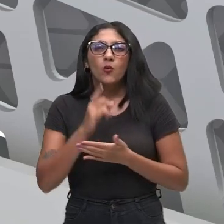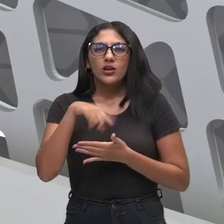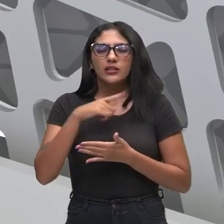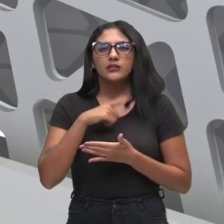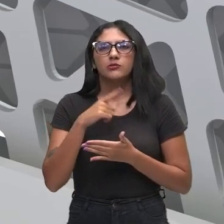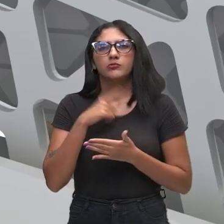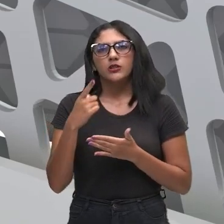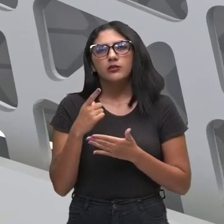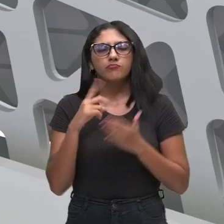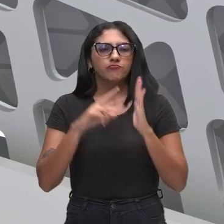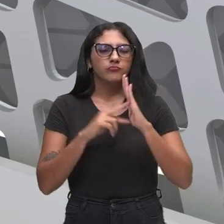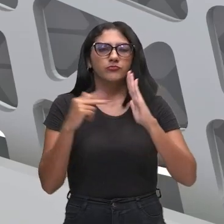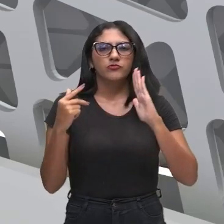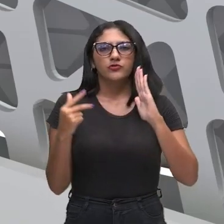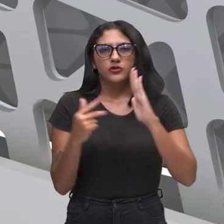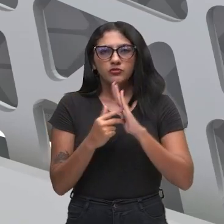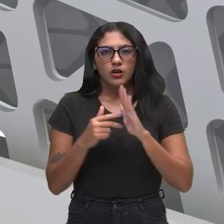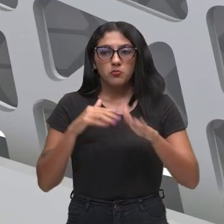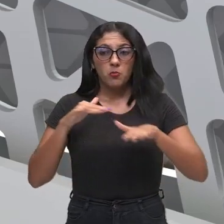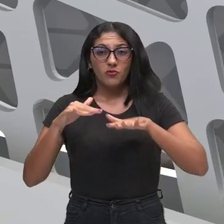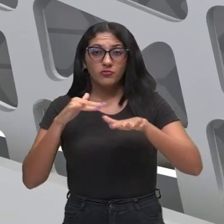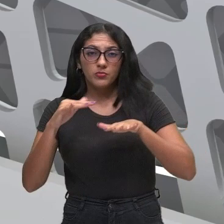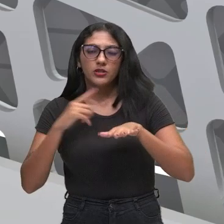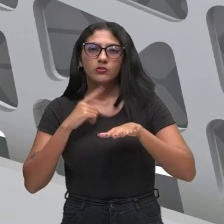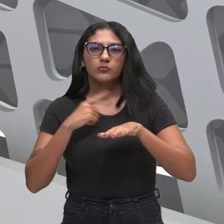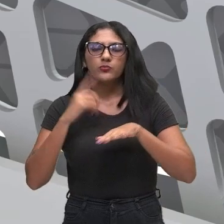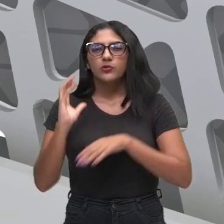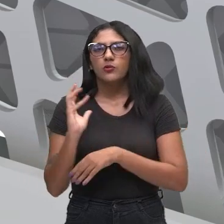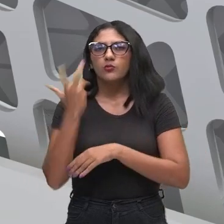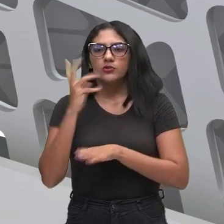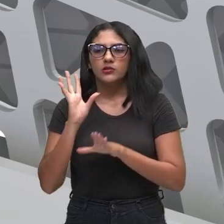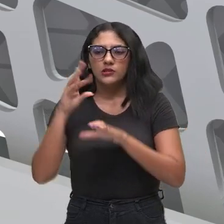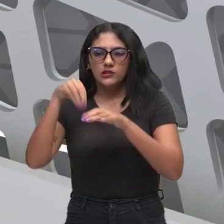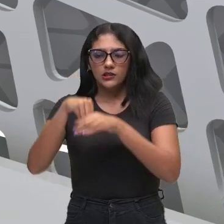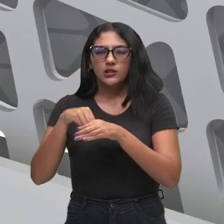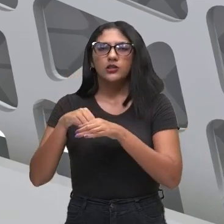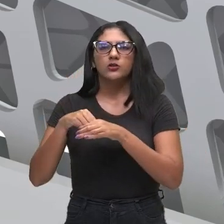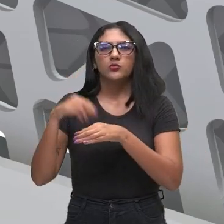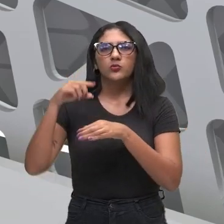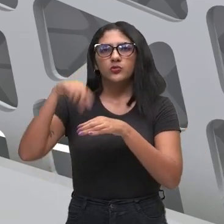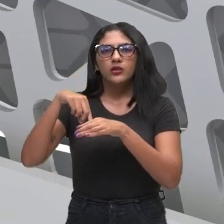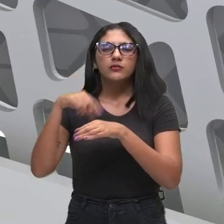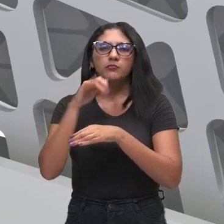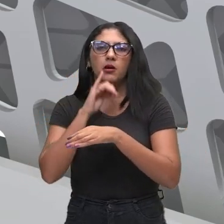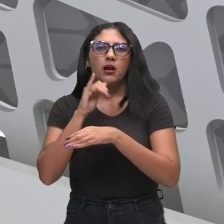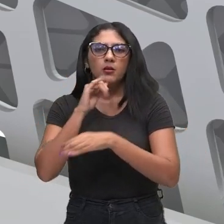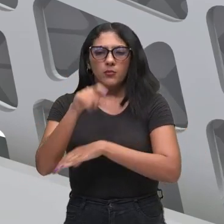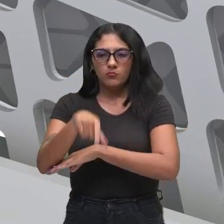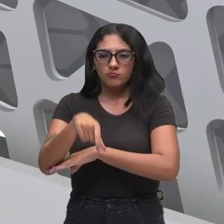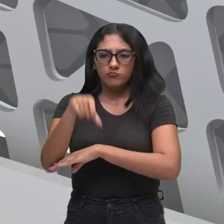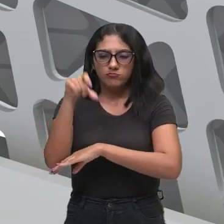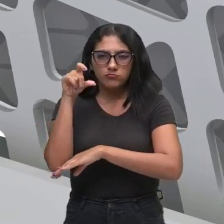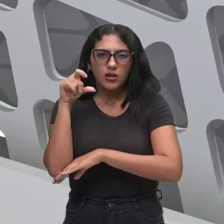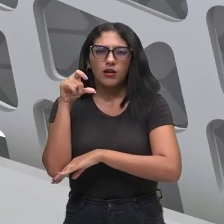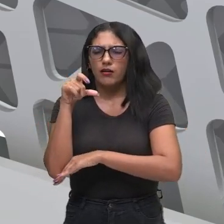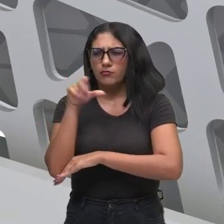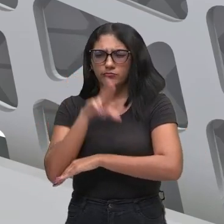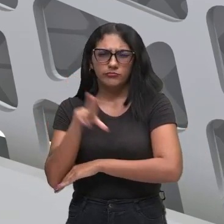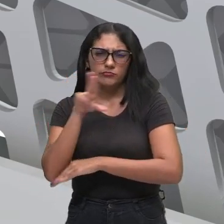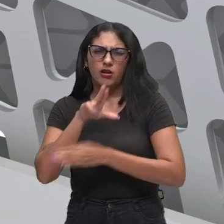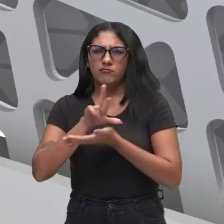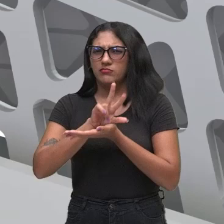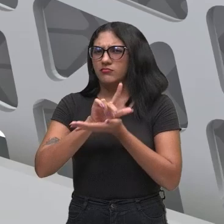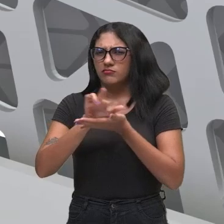movimentação estava ali acontecendo nessas máquinas para que elas pudessem, então, ser utilizadas de